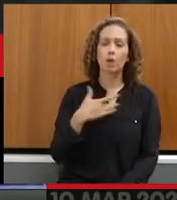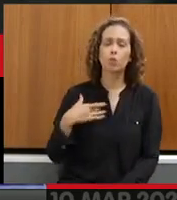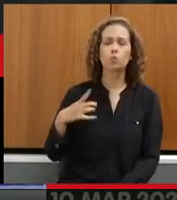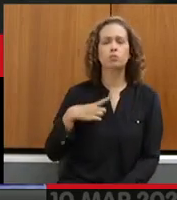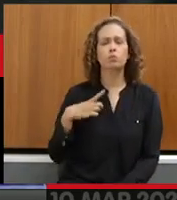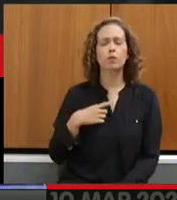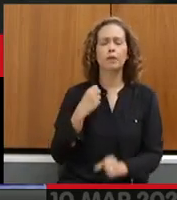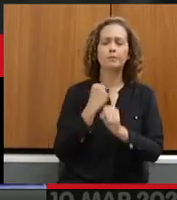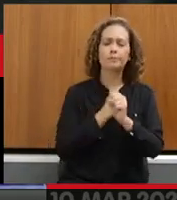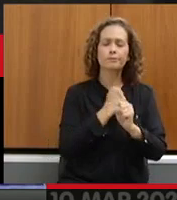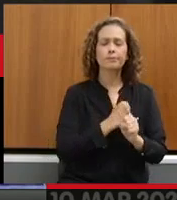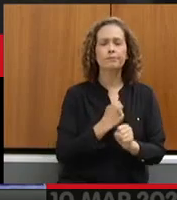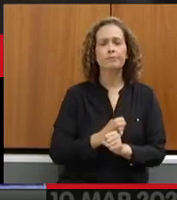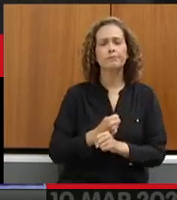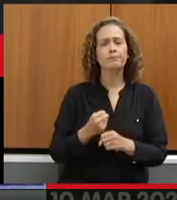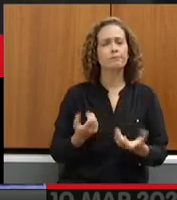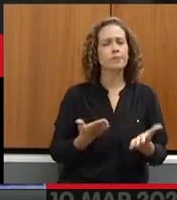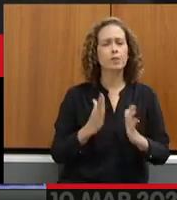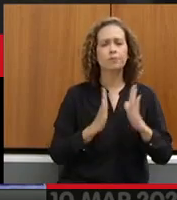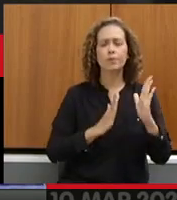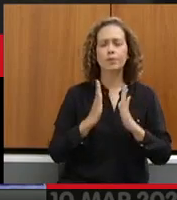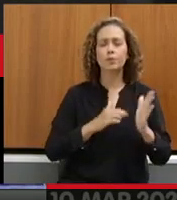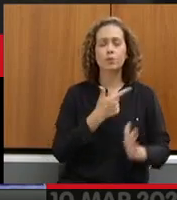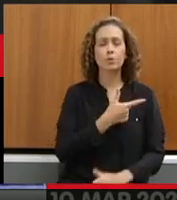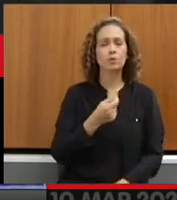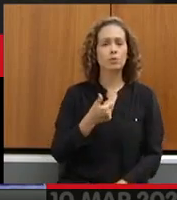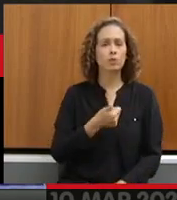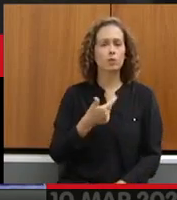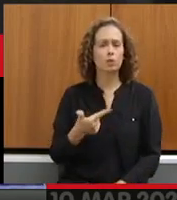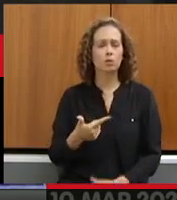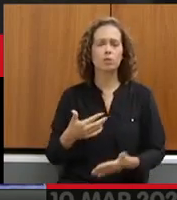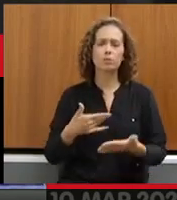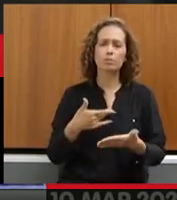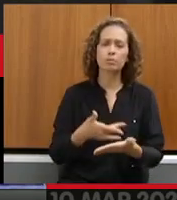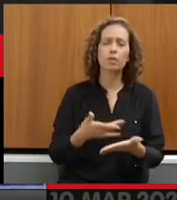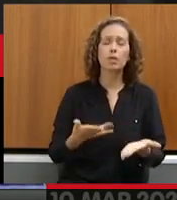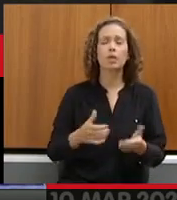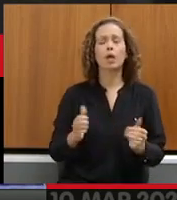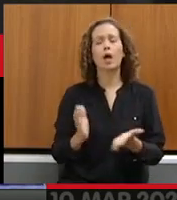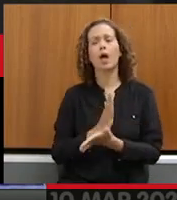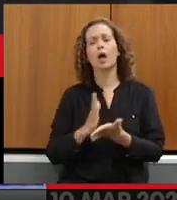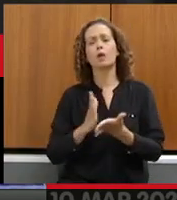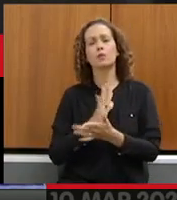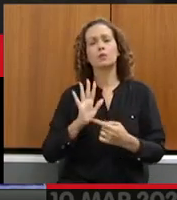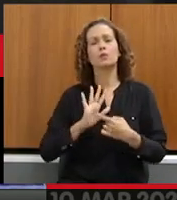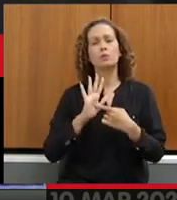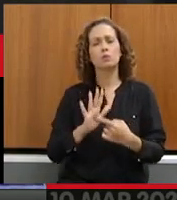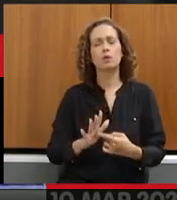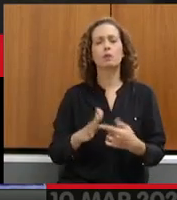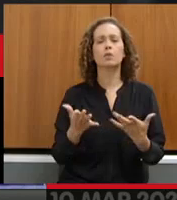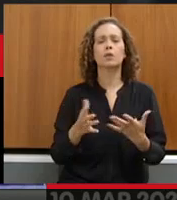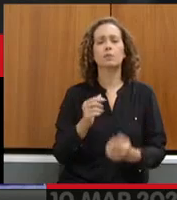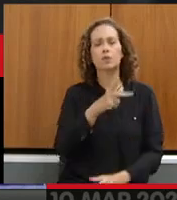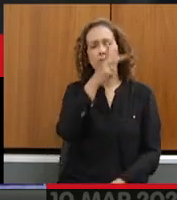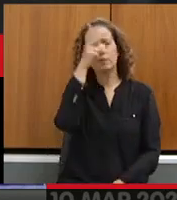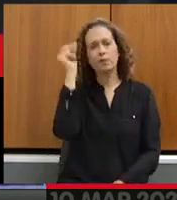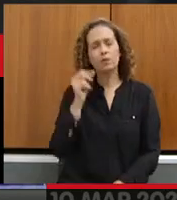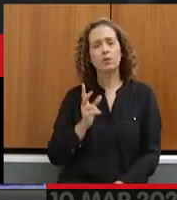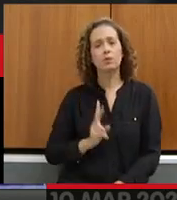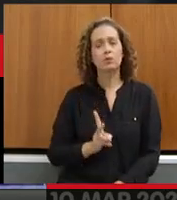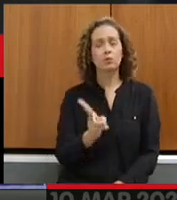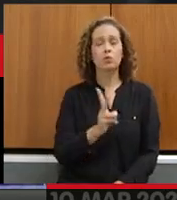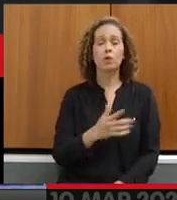2012 muitos deles têm os seus manifestado pelas prefeituras é o interesse de continuar